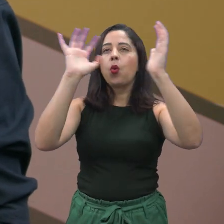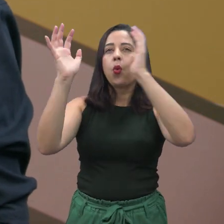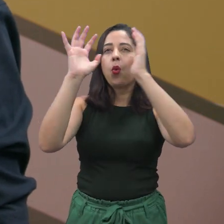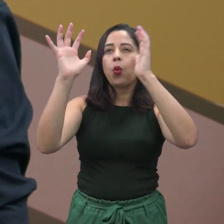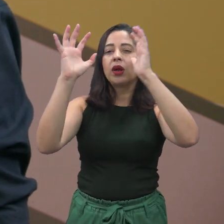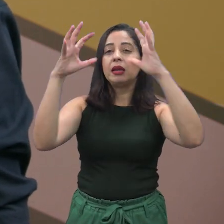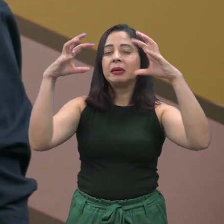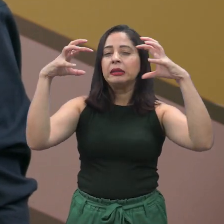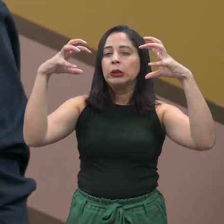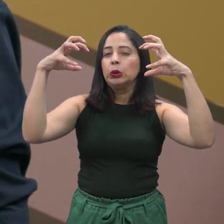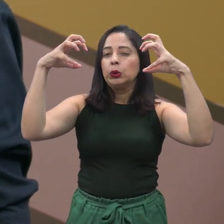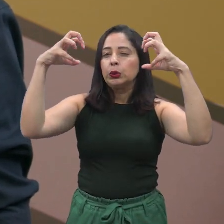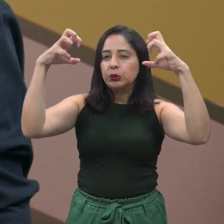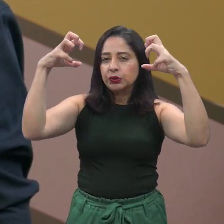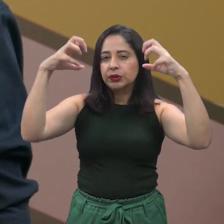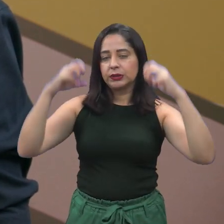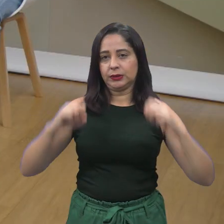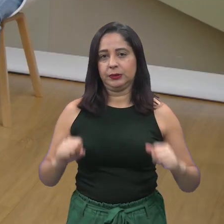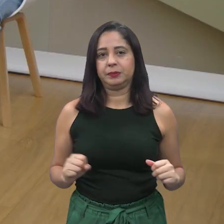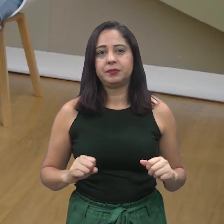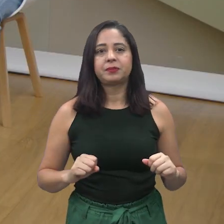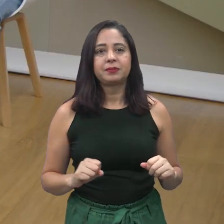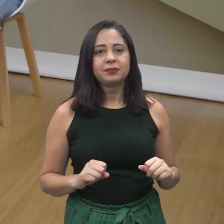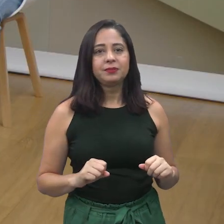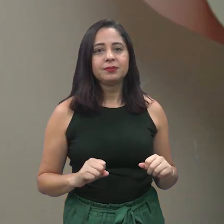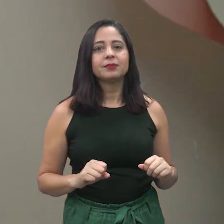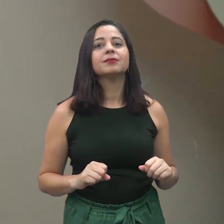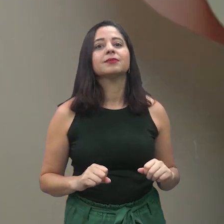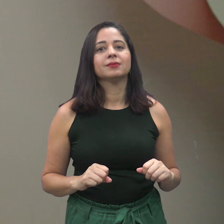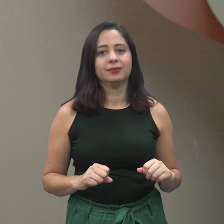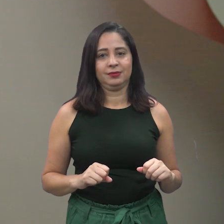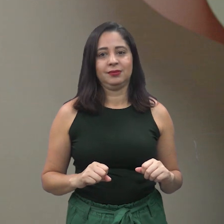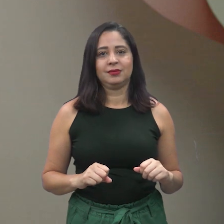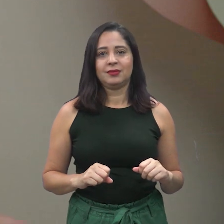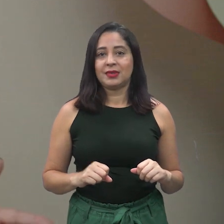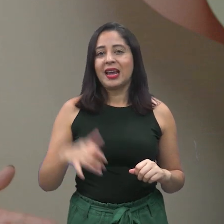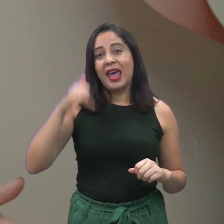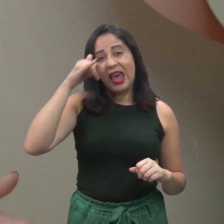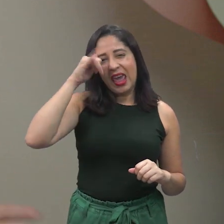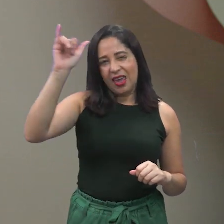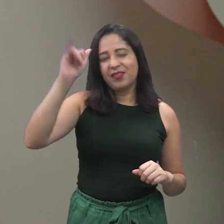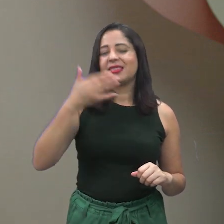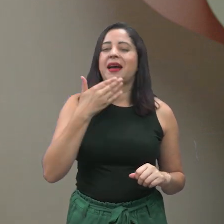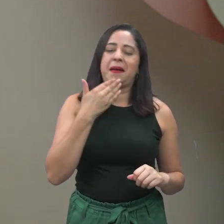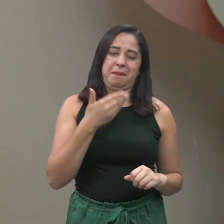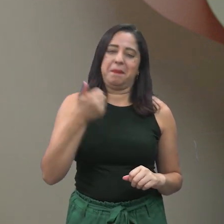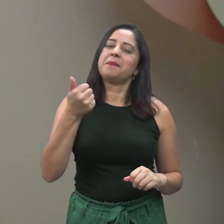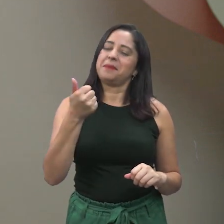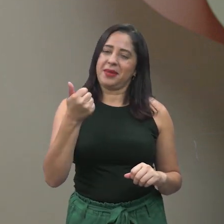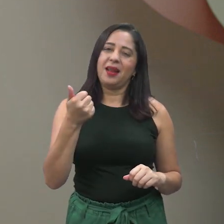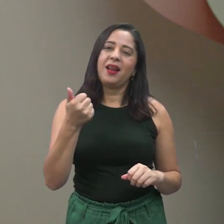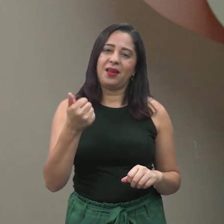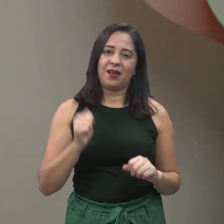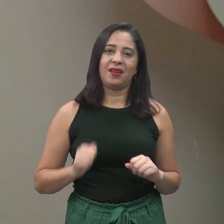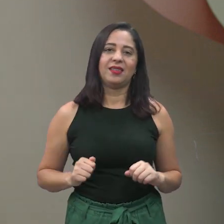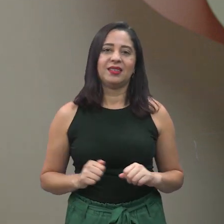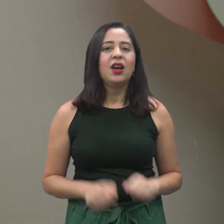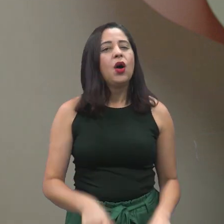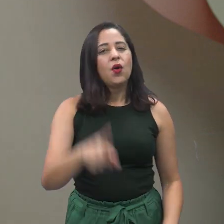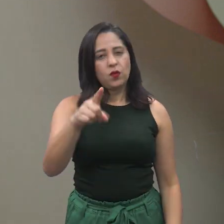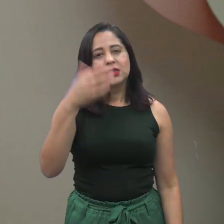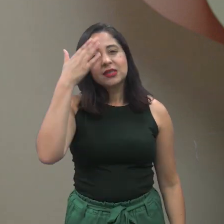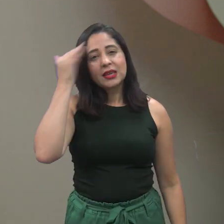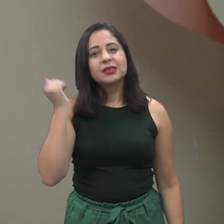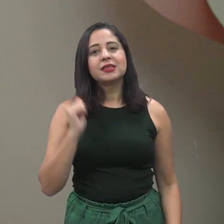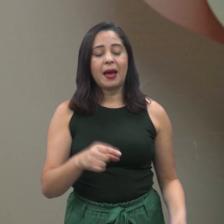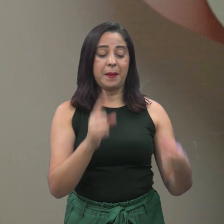mais fácil de ser tolerável para o organismo. Perfeito. Prevenir é muito melhor do que tratar, né, gente? A gente fala sempre isso aqui. Você sabe qual